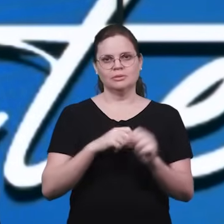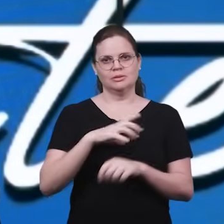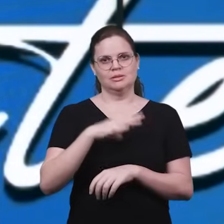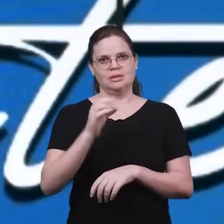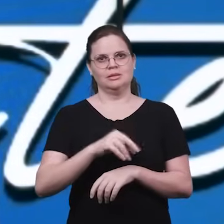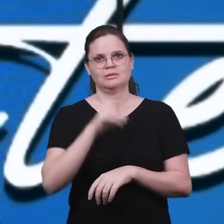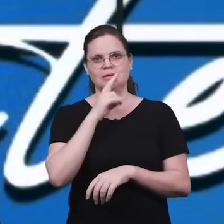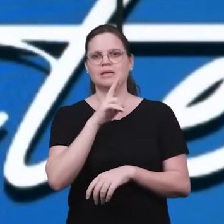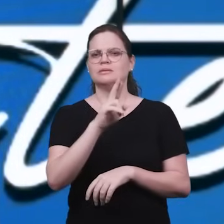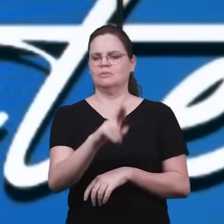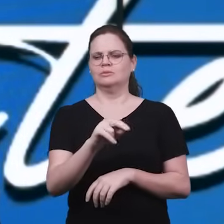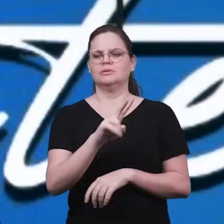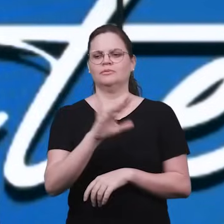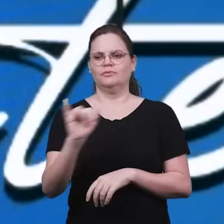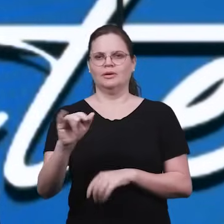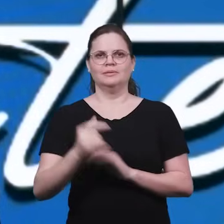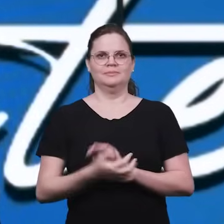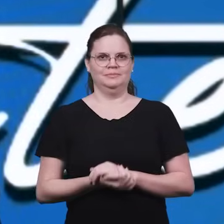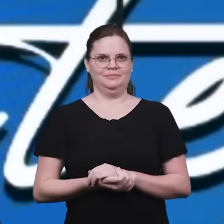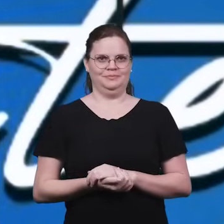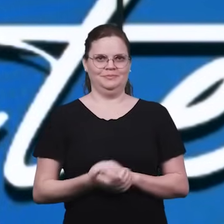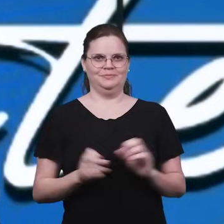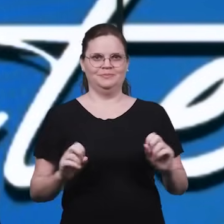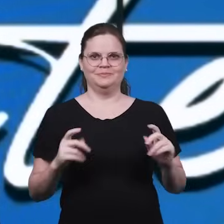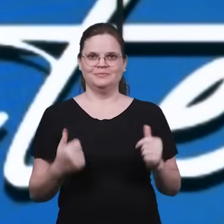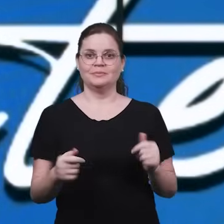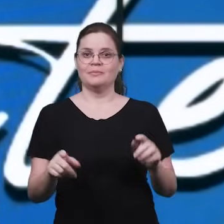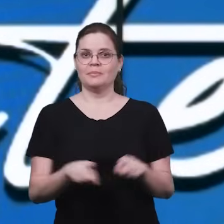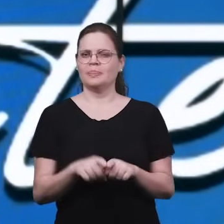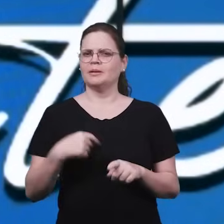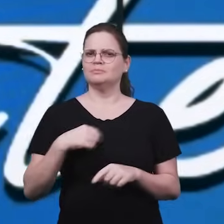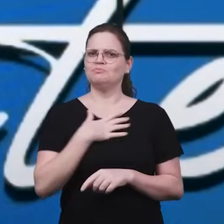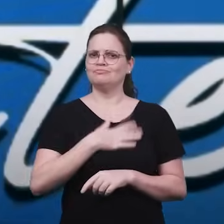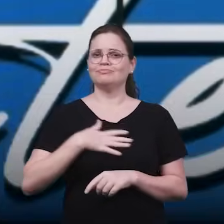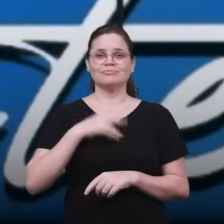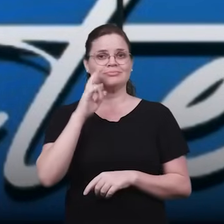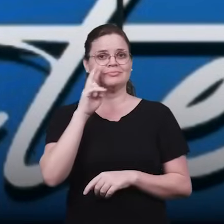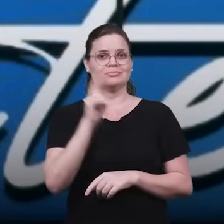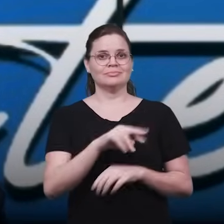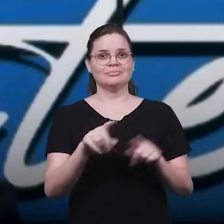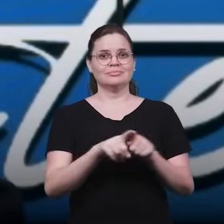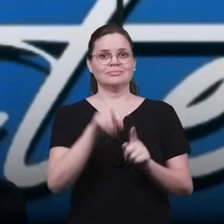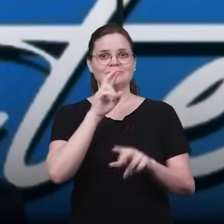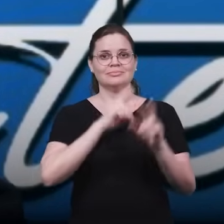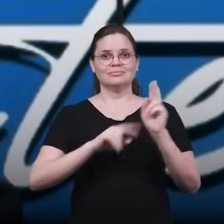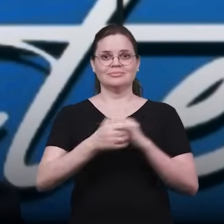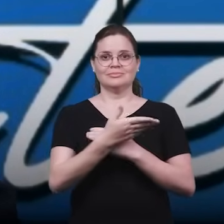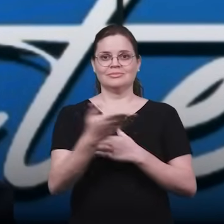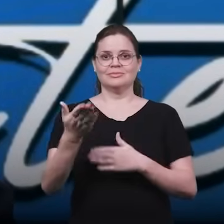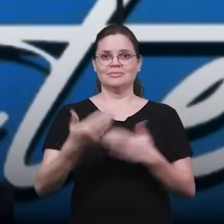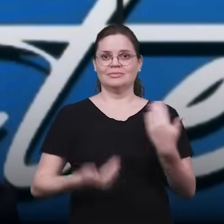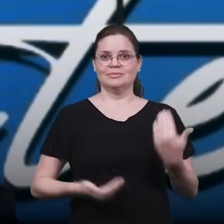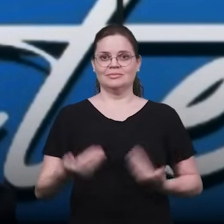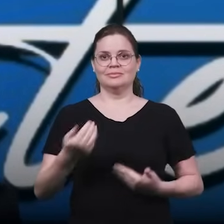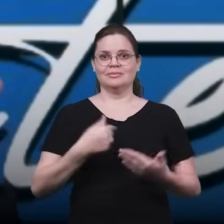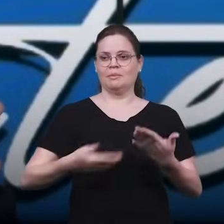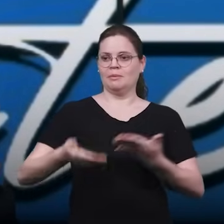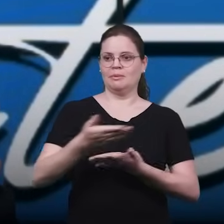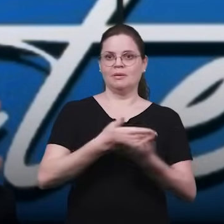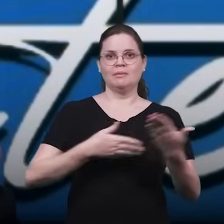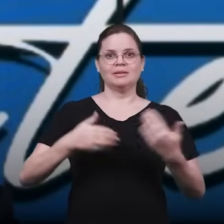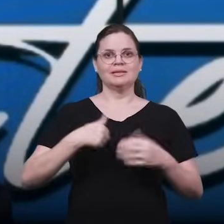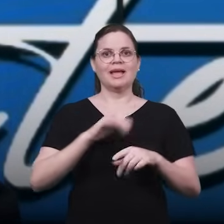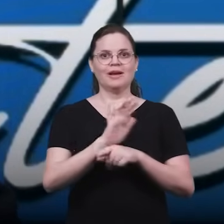pergunta, pode estar certo que nós fomos lá e demos a resposta àquela pergunta. E temos gostado muito também das respostas que os irmãos têm dado uns